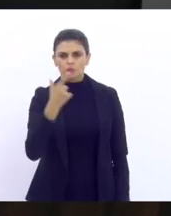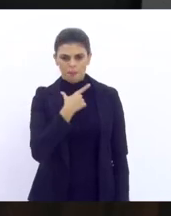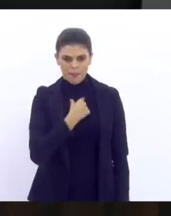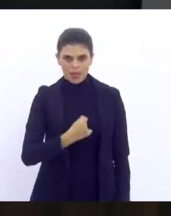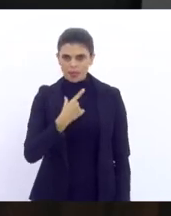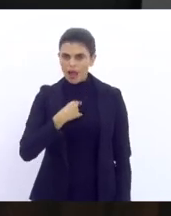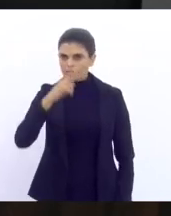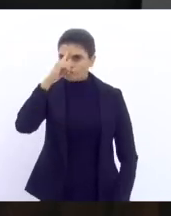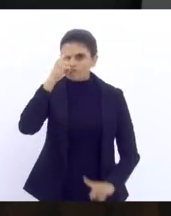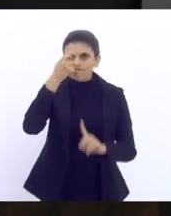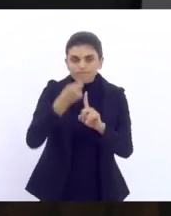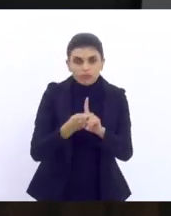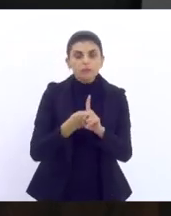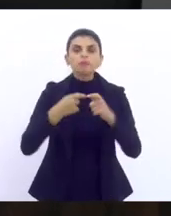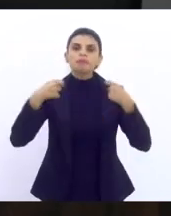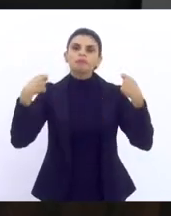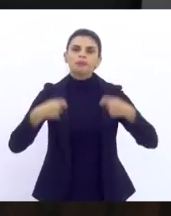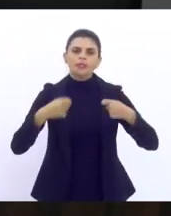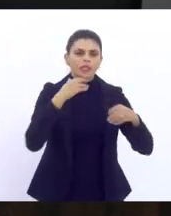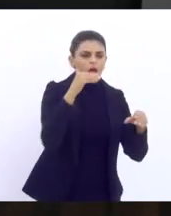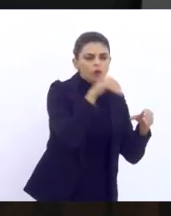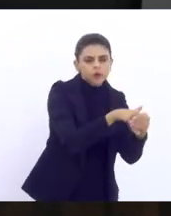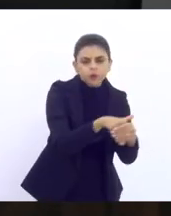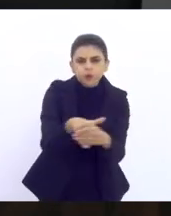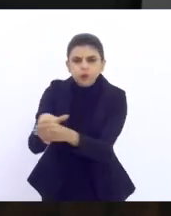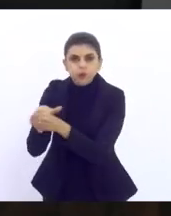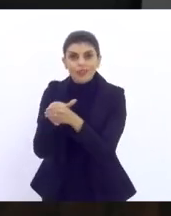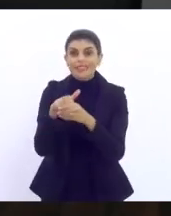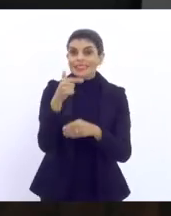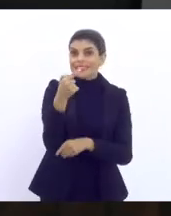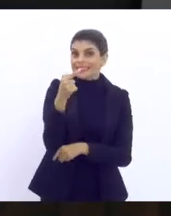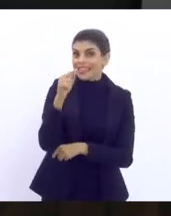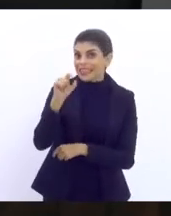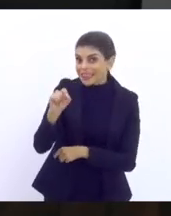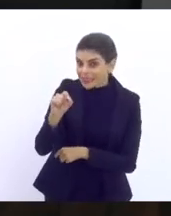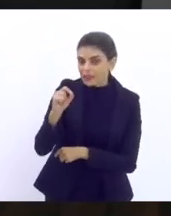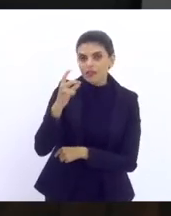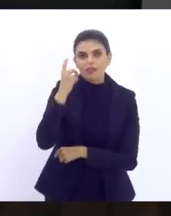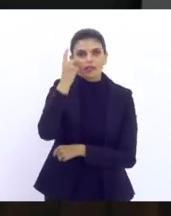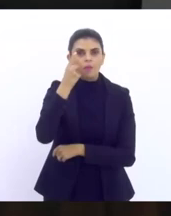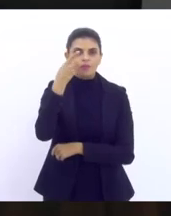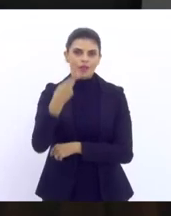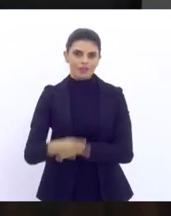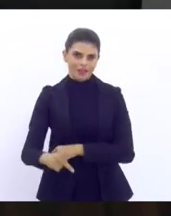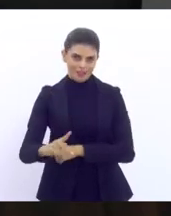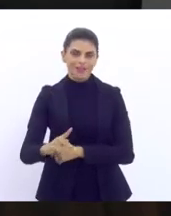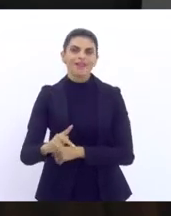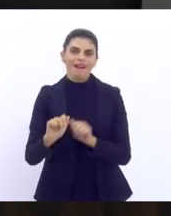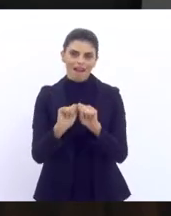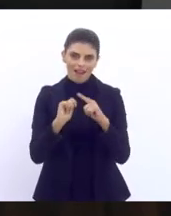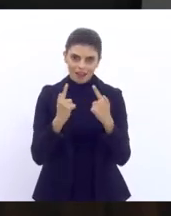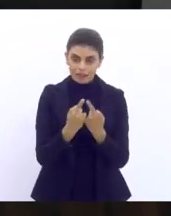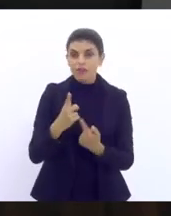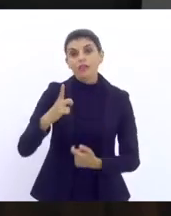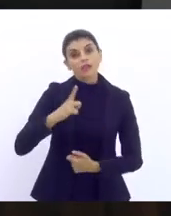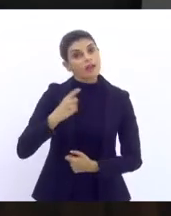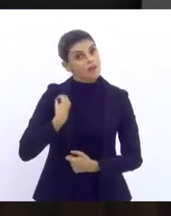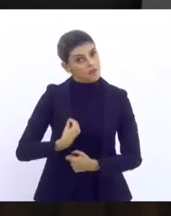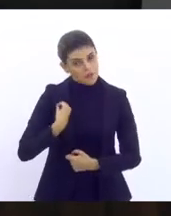Tiradentes, precisa passar pela votação dos 70 deputados desta casa. E essa homenagem teve a votação